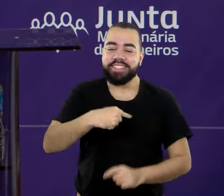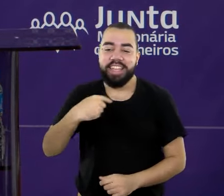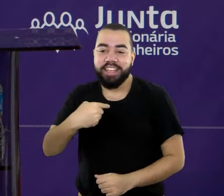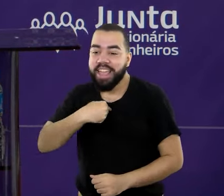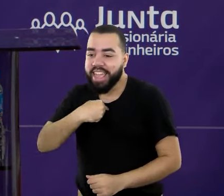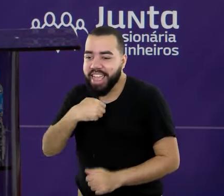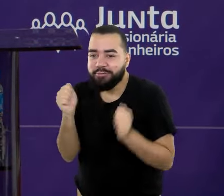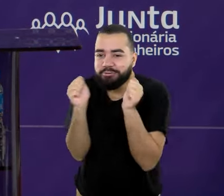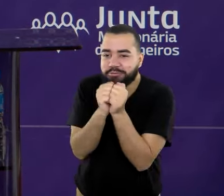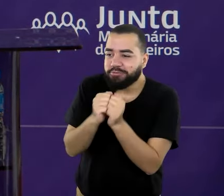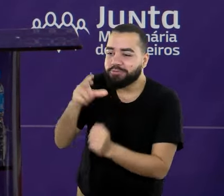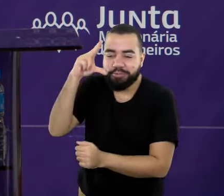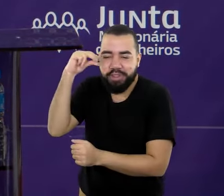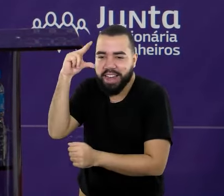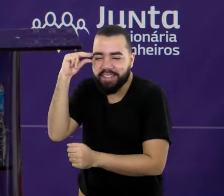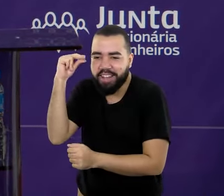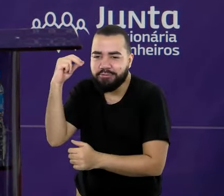chama.